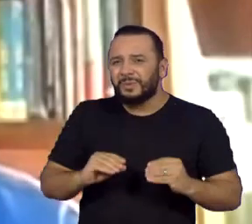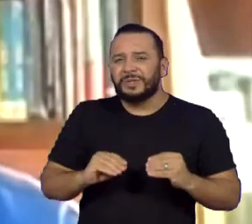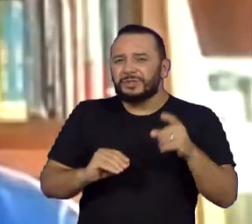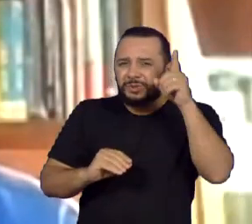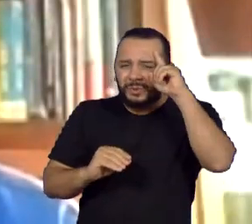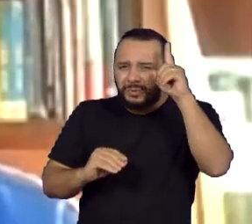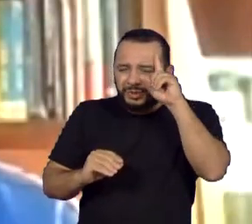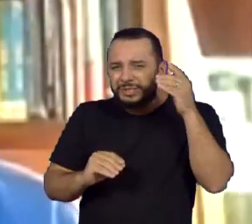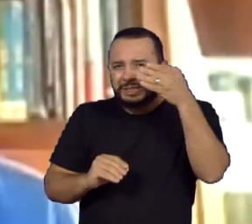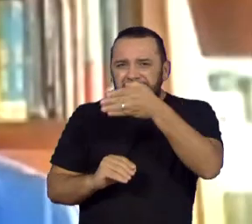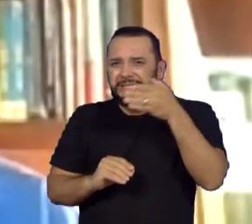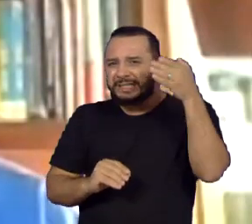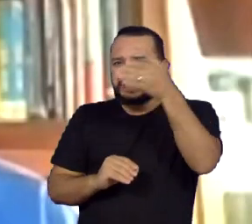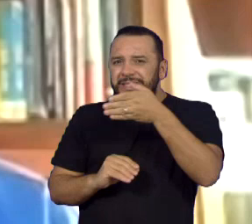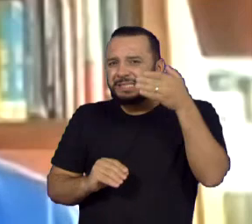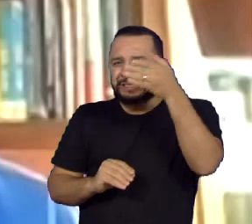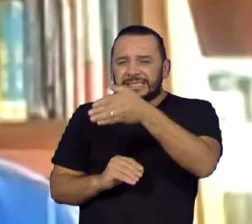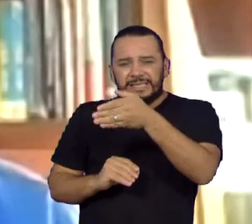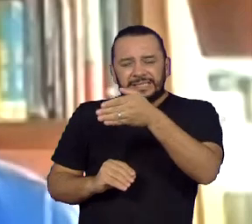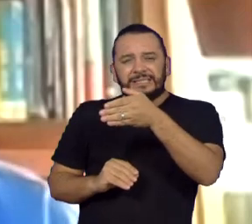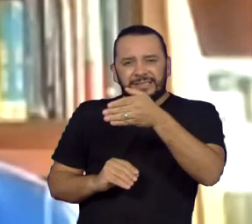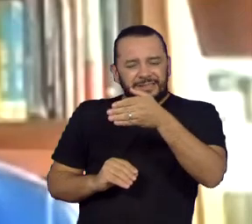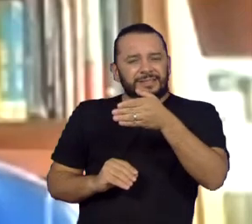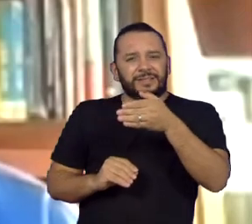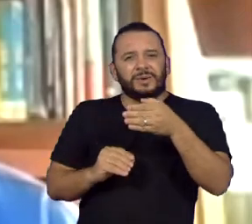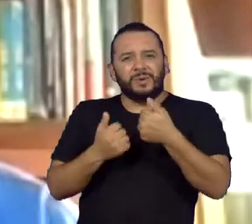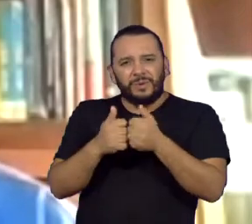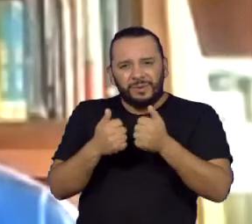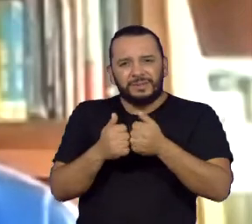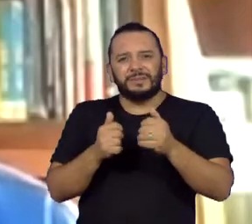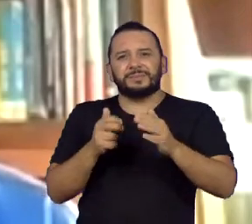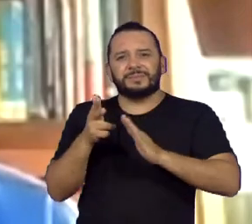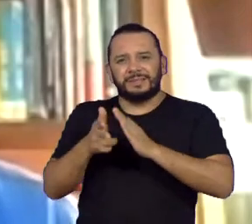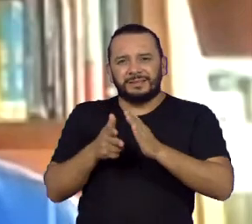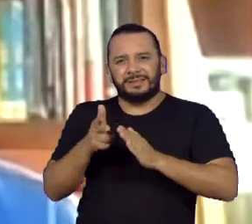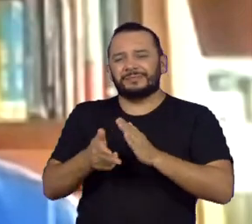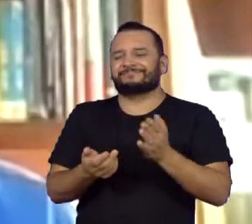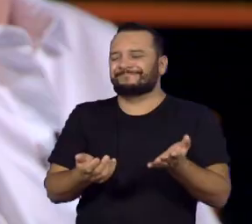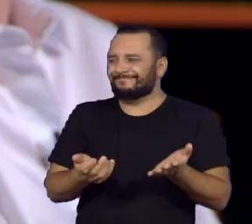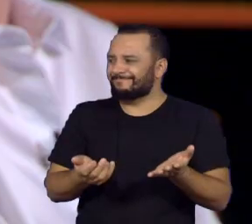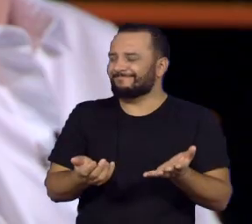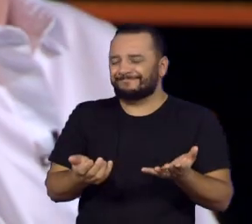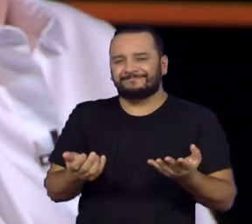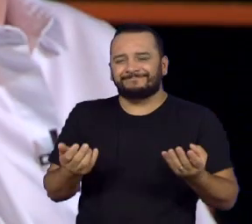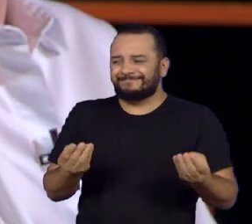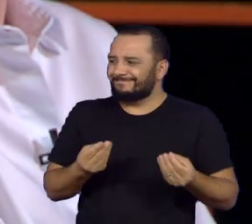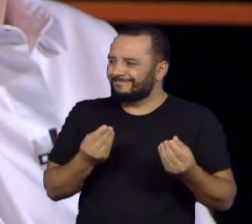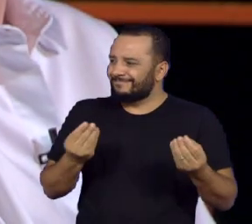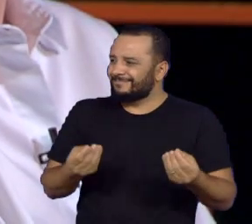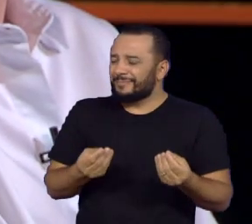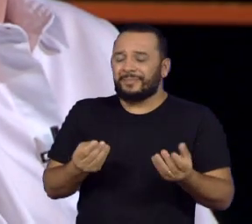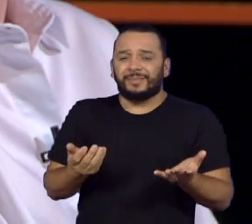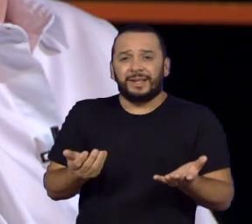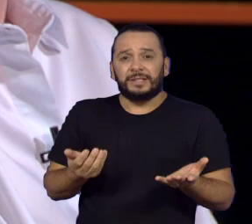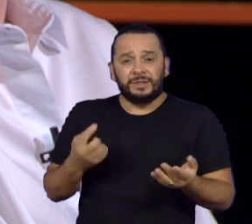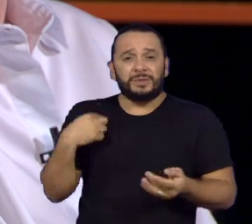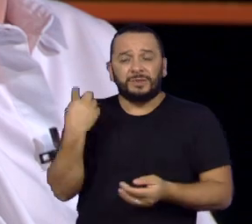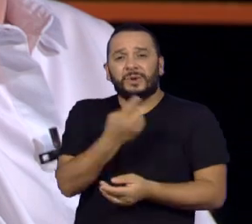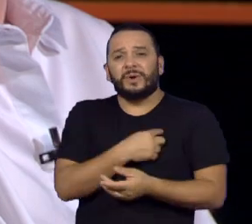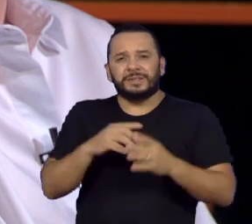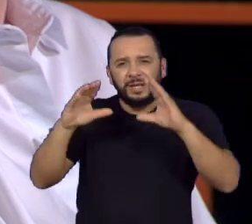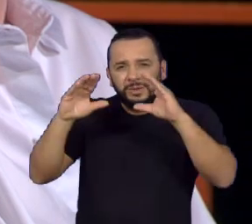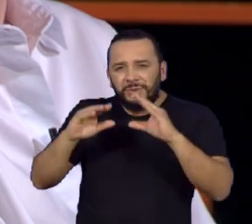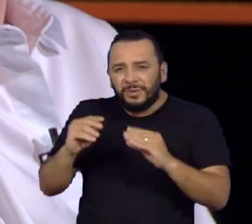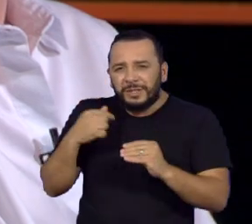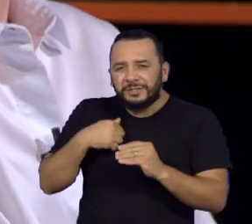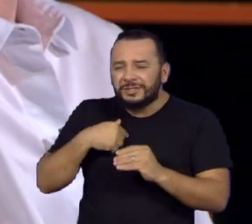noite, e ali a gente, em cada uma dessas noites, a gente